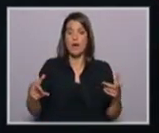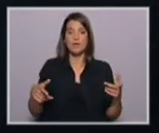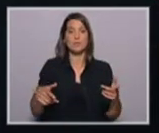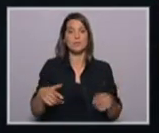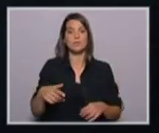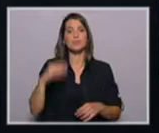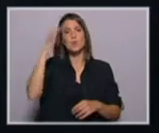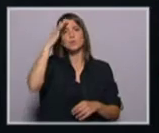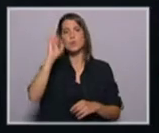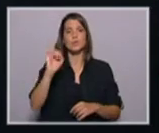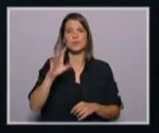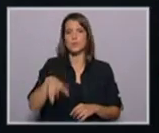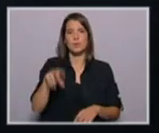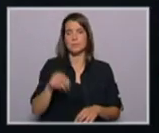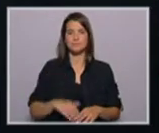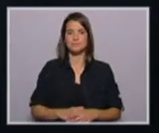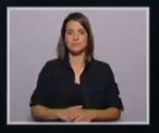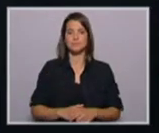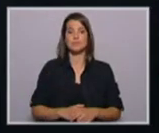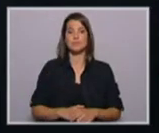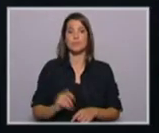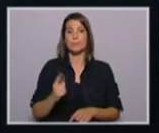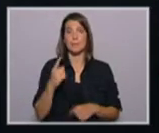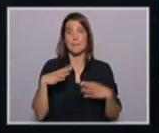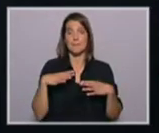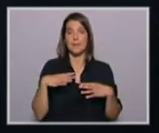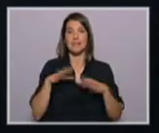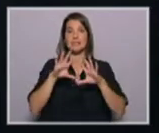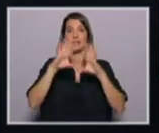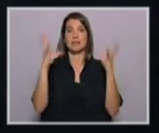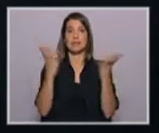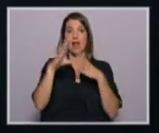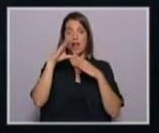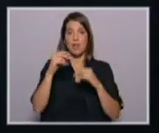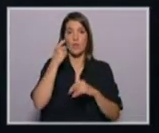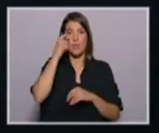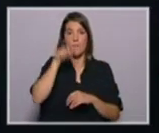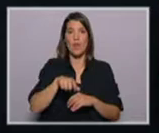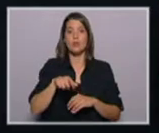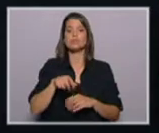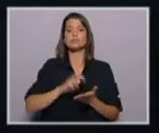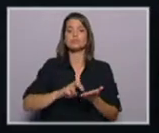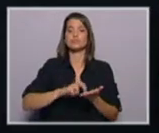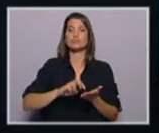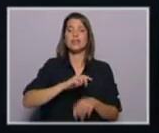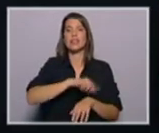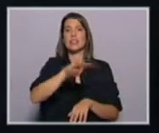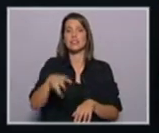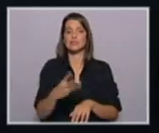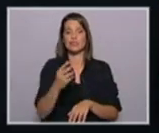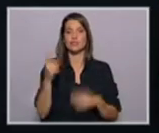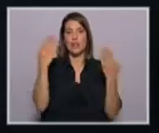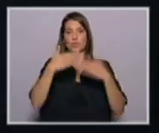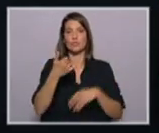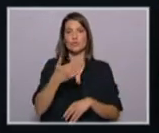parte dos seus sonhos. O primeiro passeio lunar de um ser humano durou 3 horas. Naquela noite cósmica de